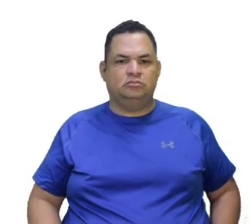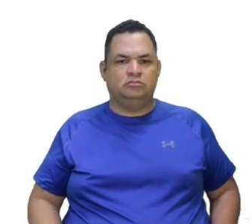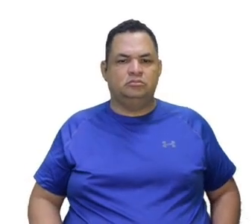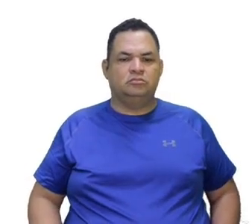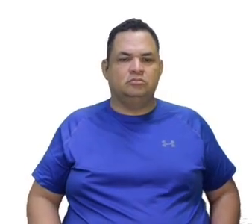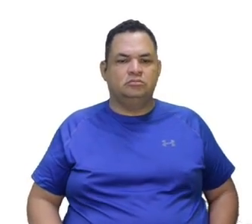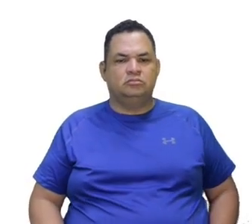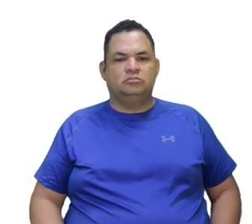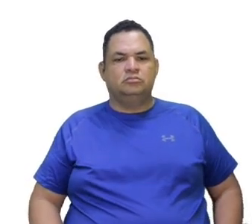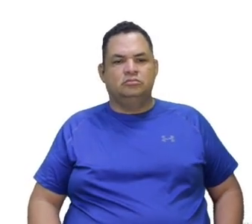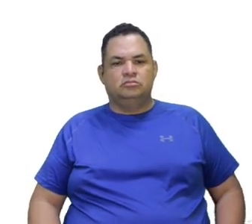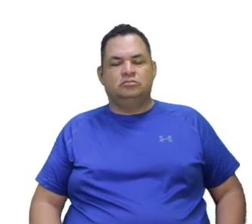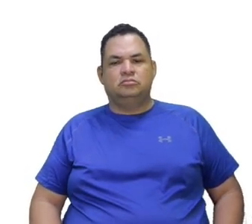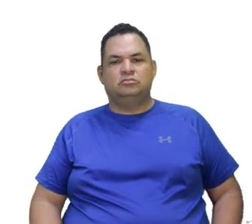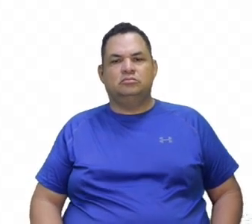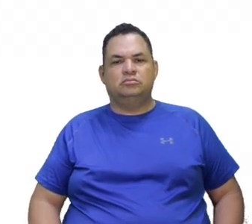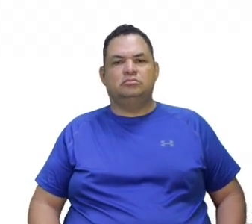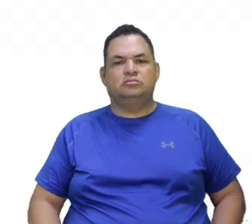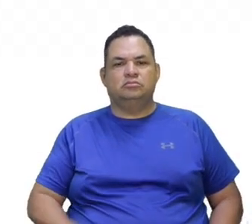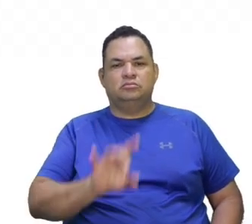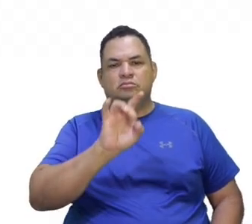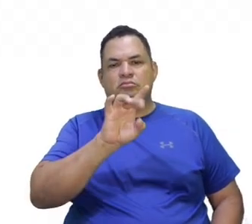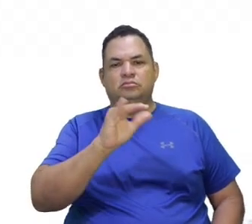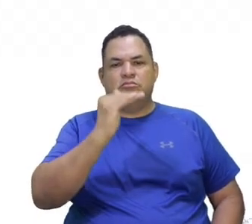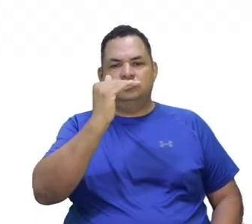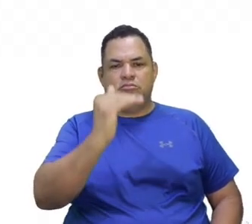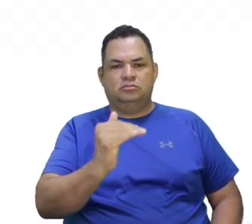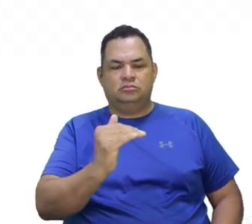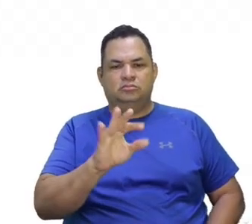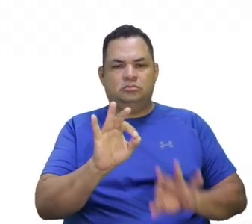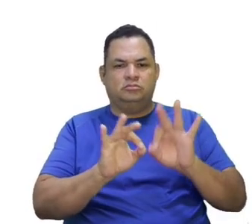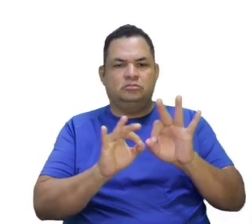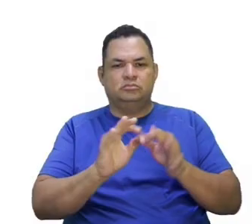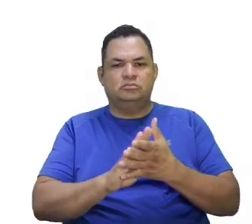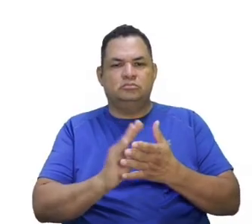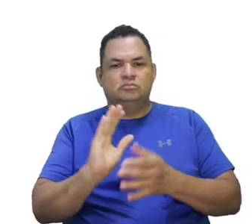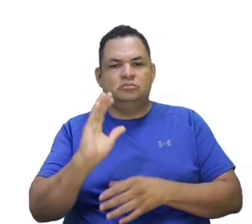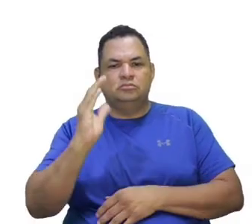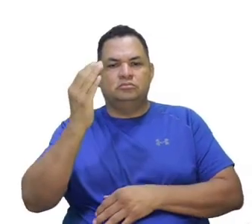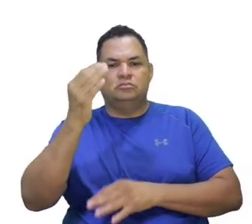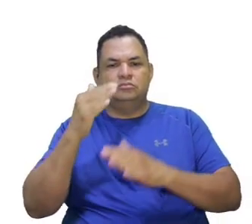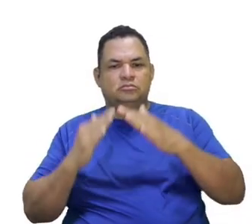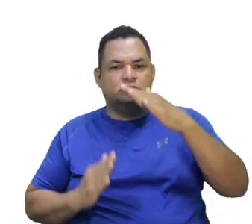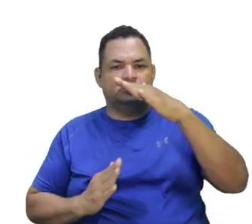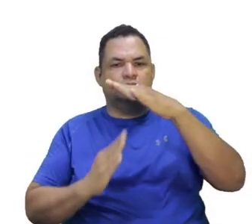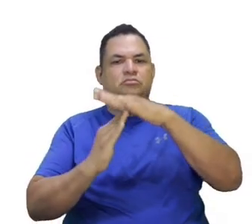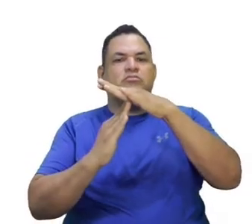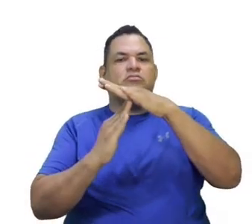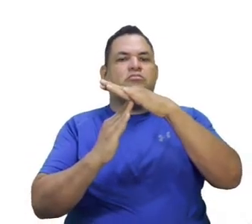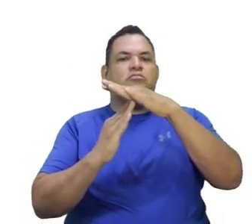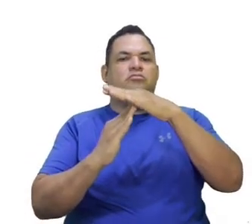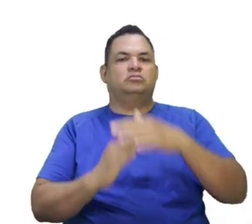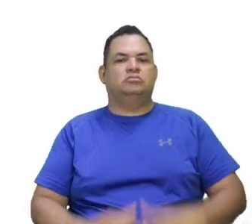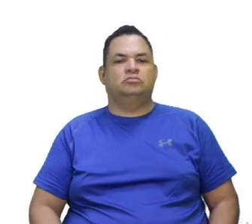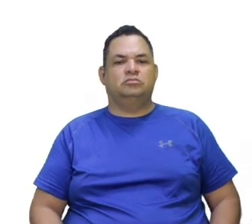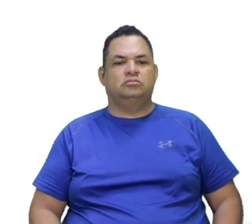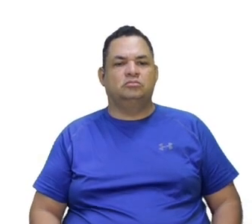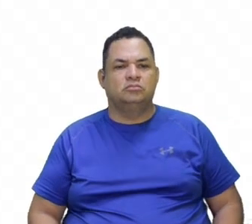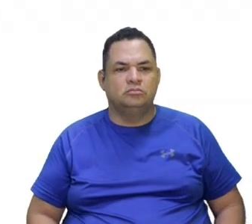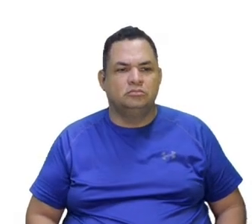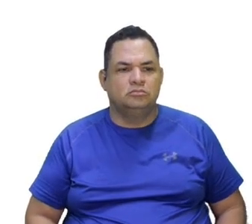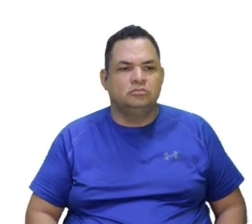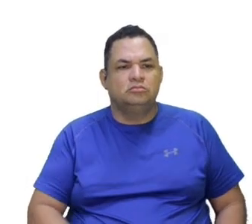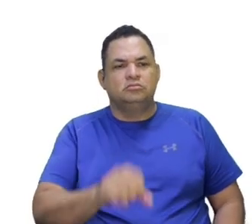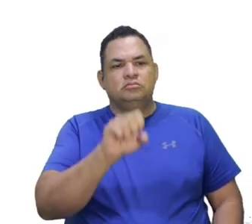aula anterior. Cada subnível tem a sua capacidade máxima, lembram?